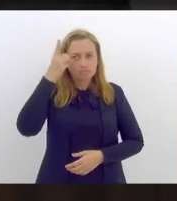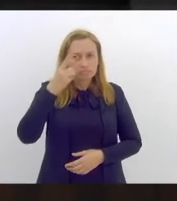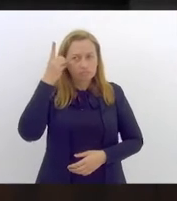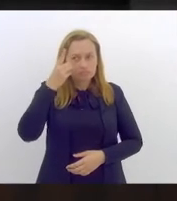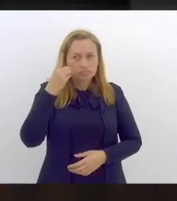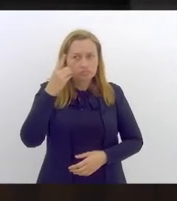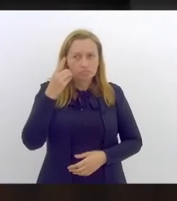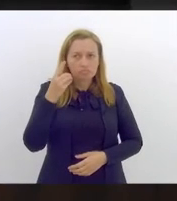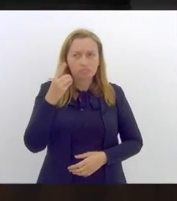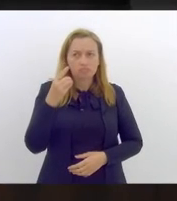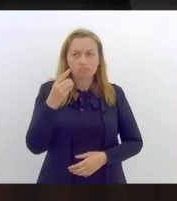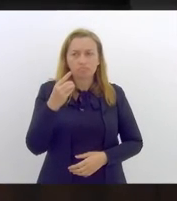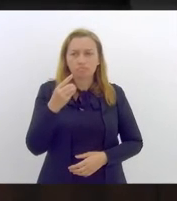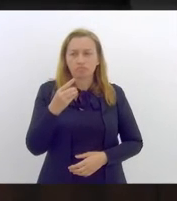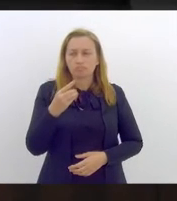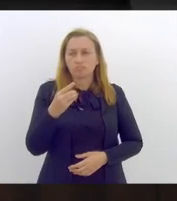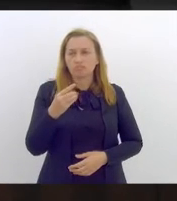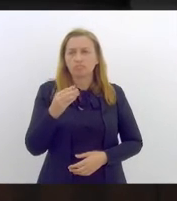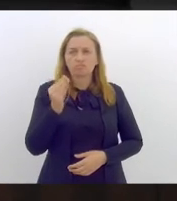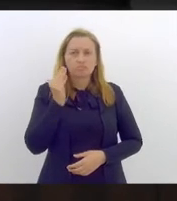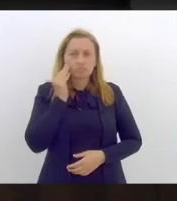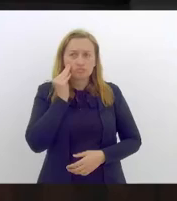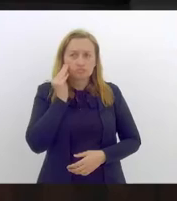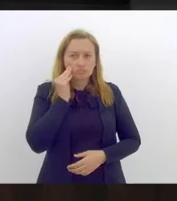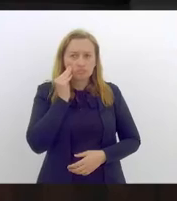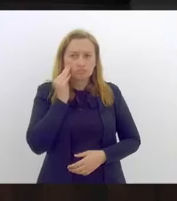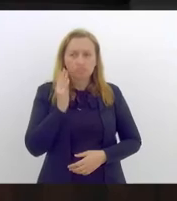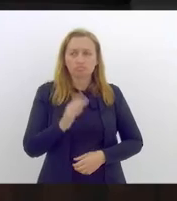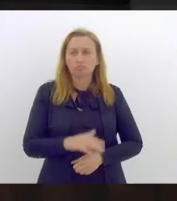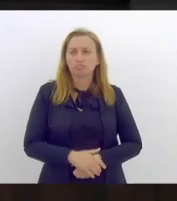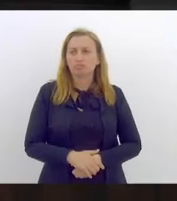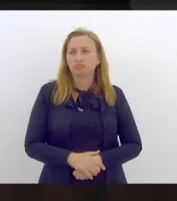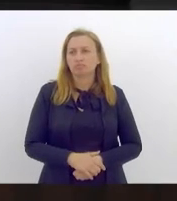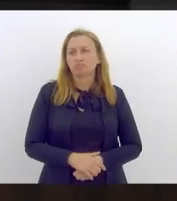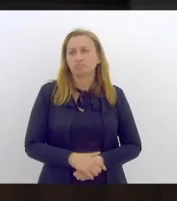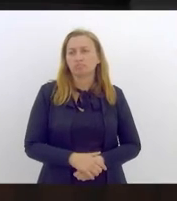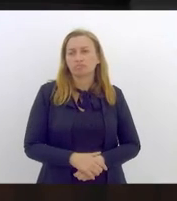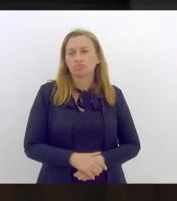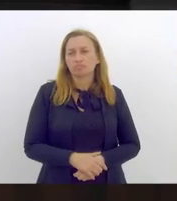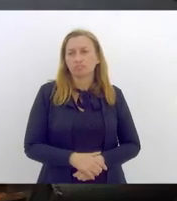a nobre deputada, queridíssima deputada Mônica Francisco.